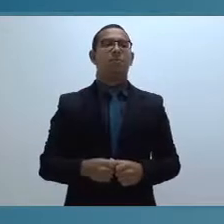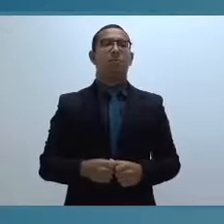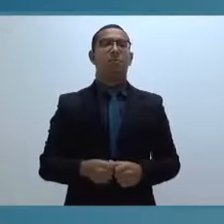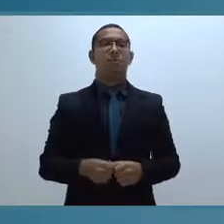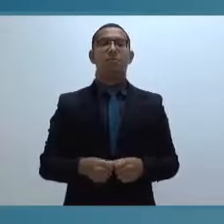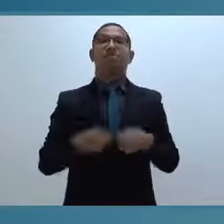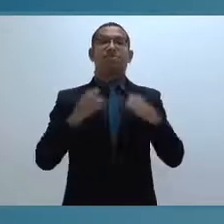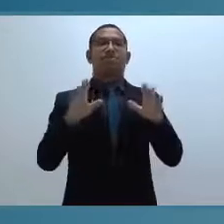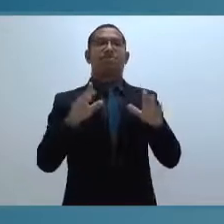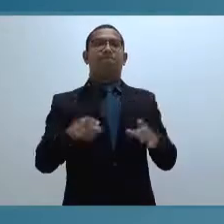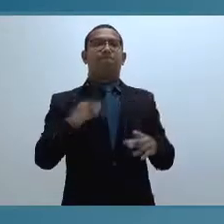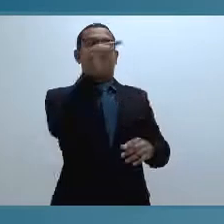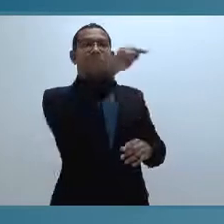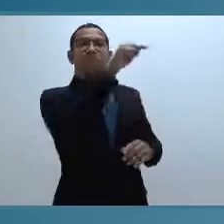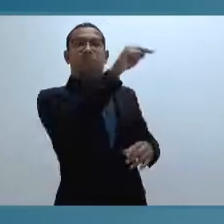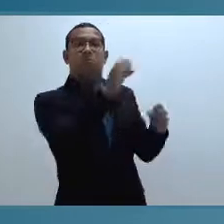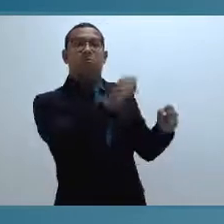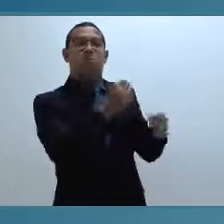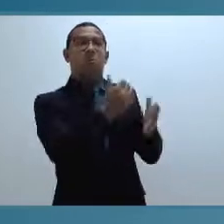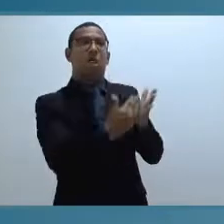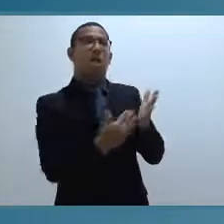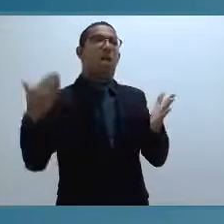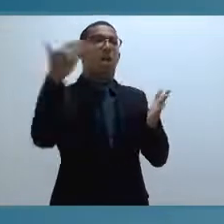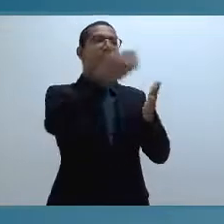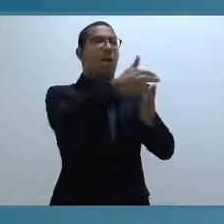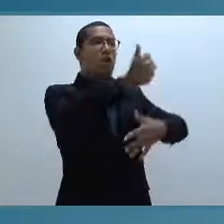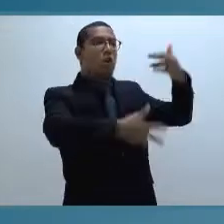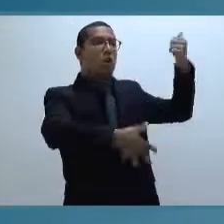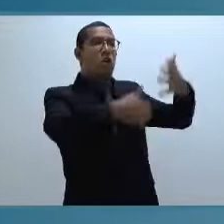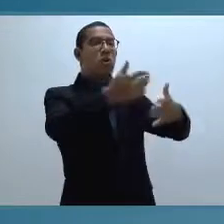problema da percepção de grau.